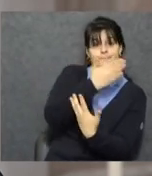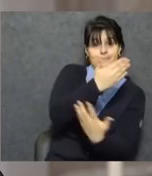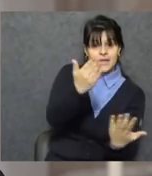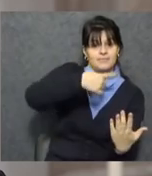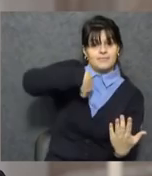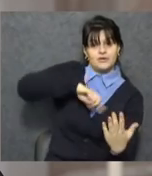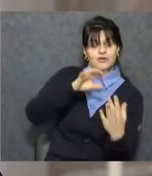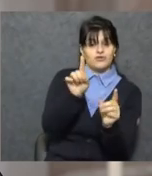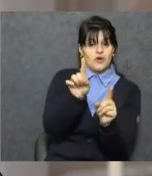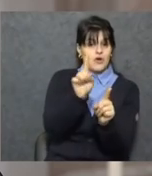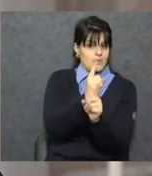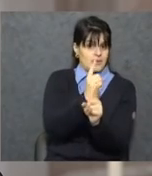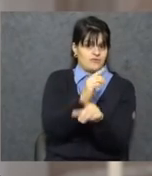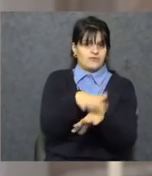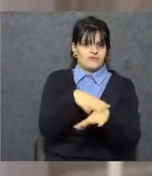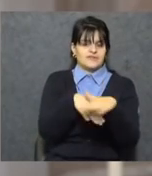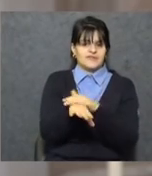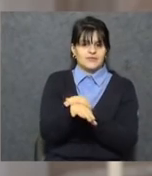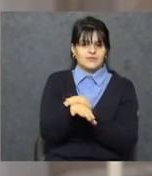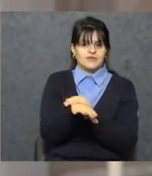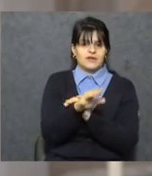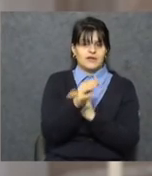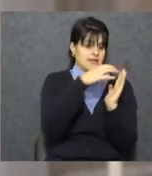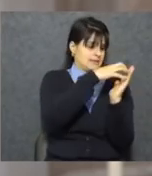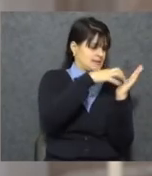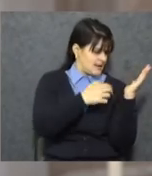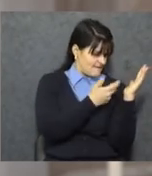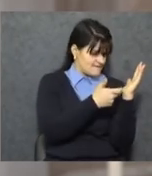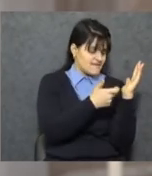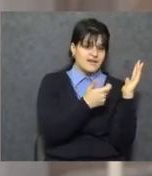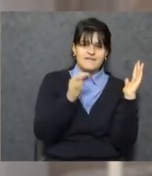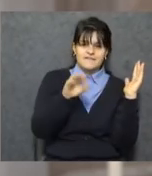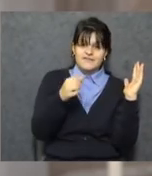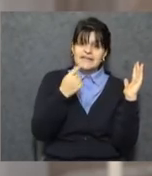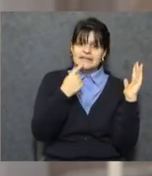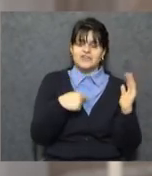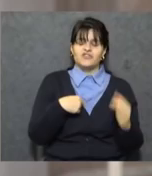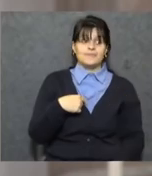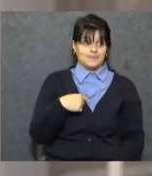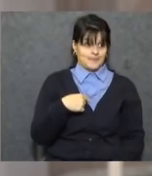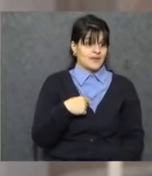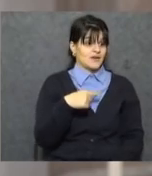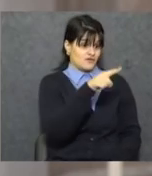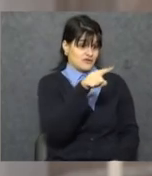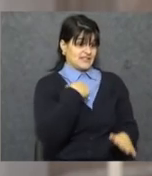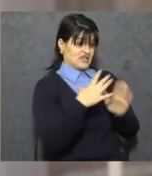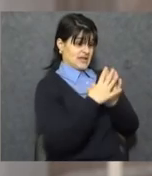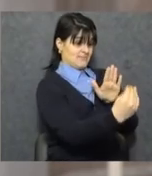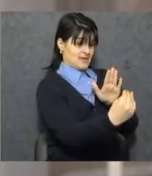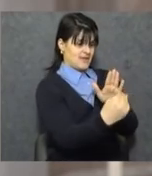segunda leitura terminava com essa exortação de São Paulo: sede meus imitadores, como eu o sou de Cristo.